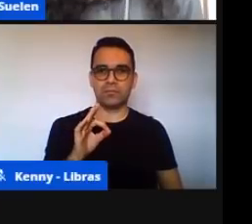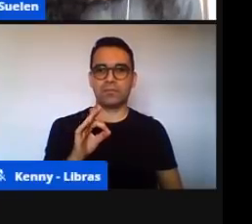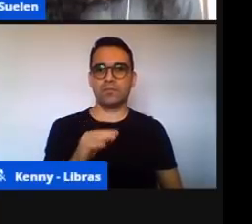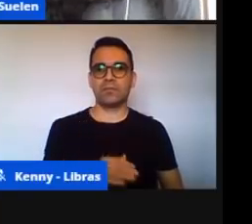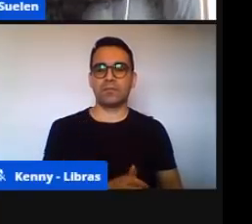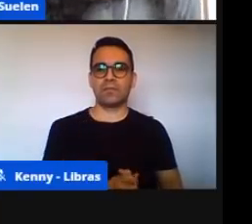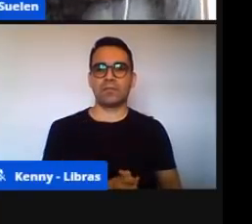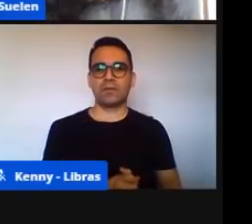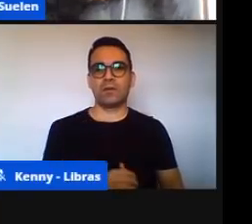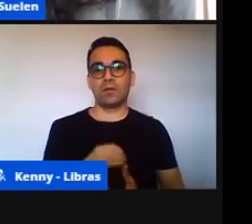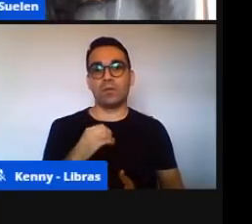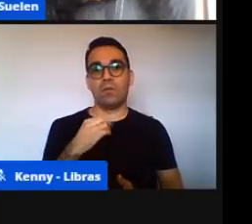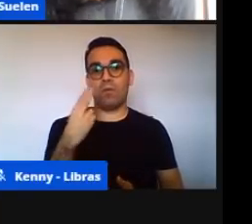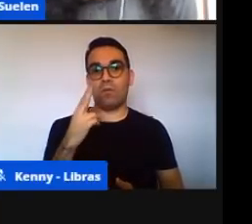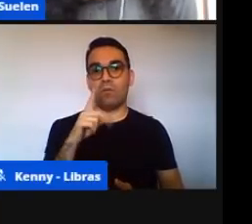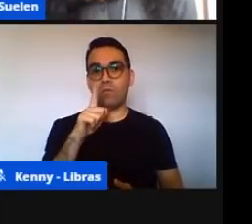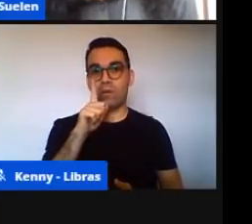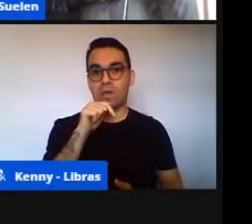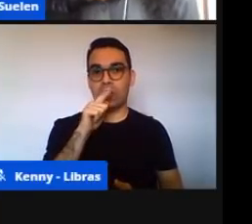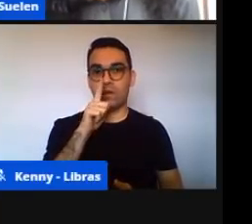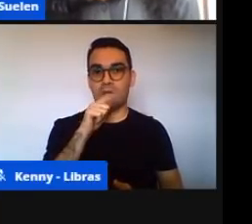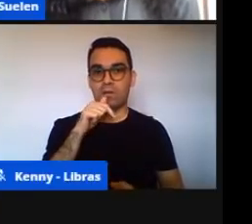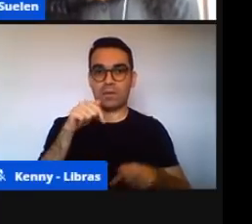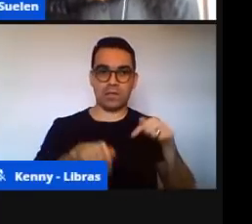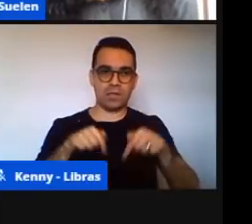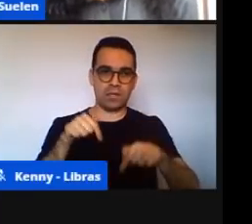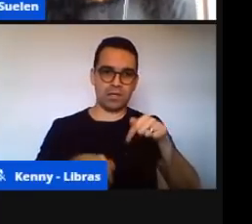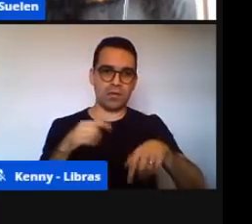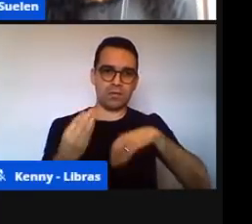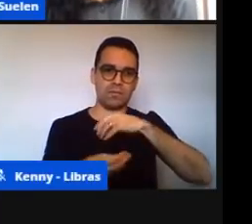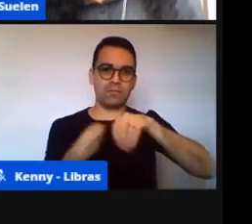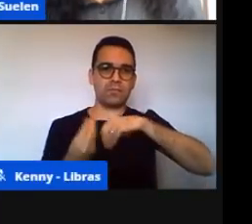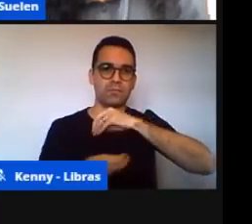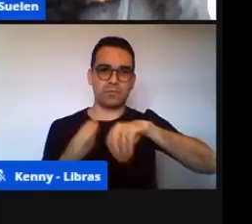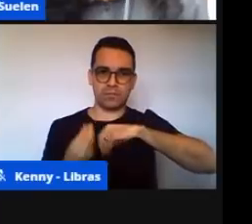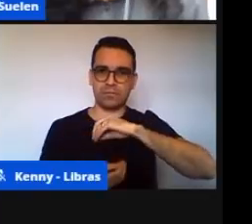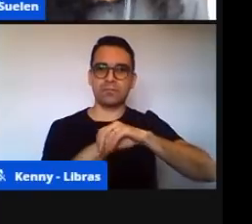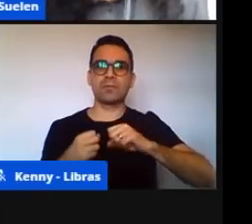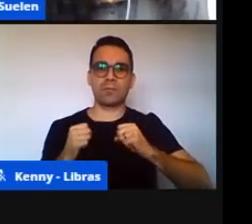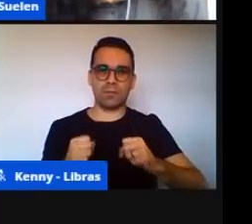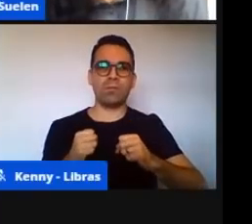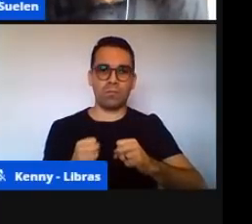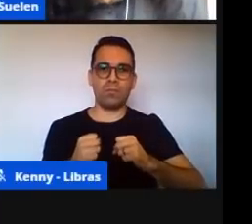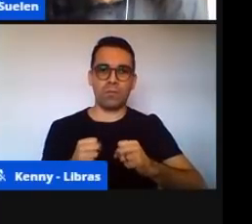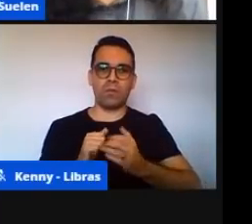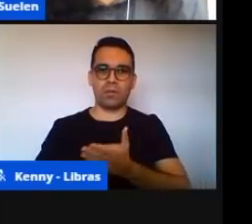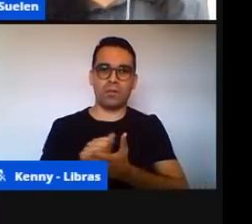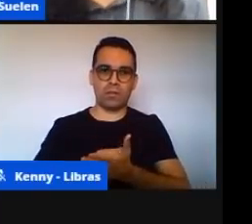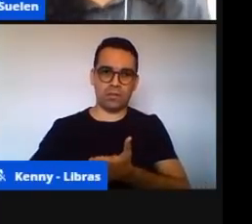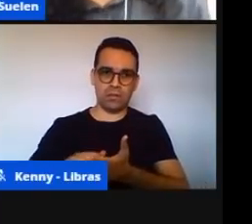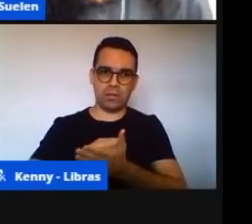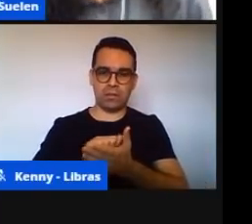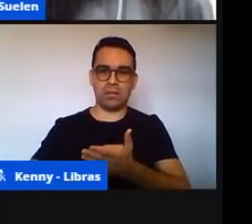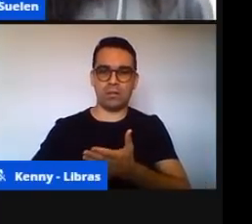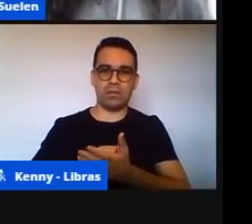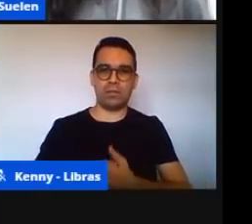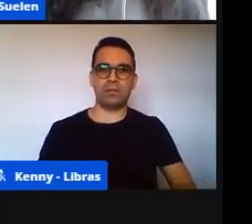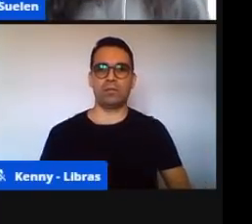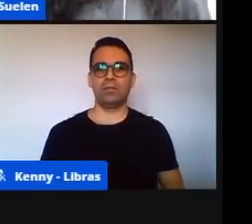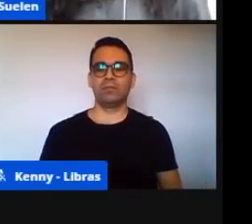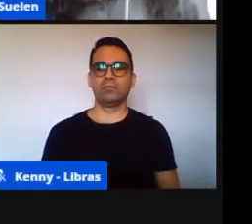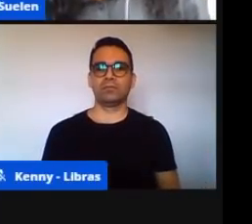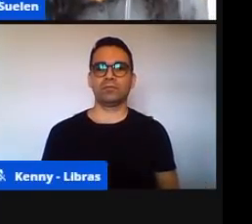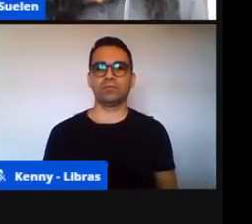Para poder conferir a esse calçado a higiene adequada.